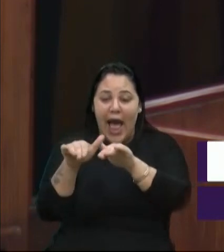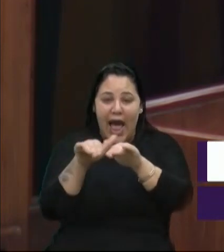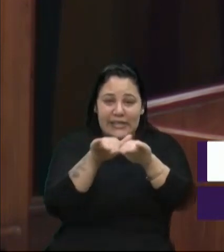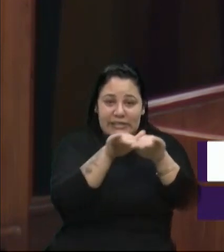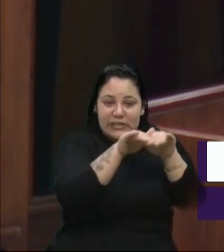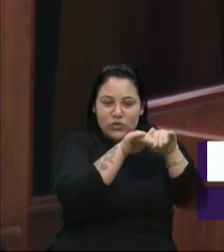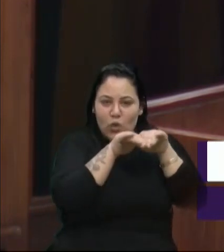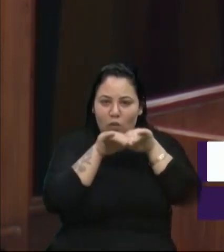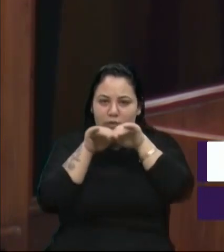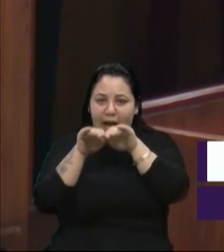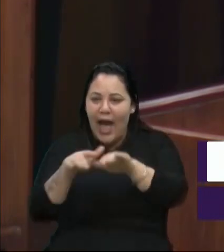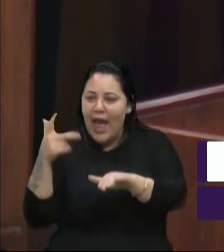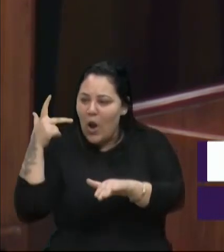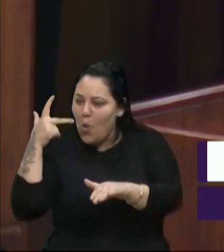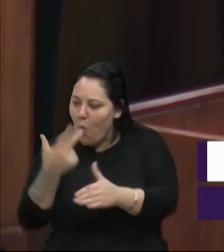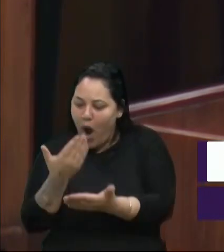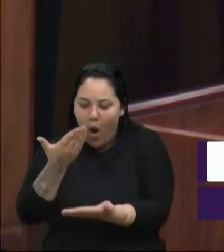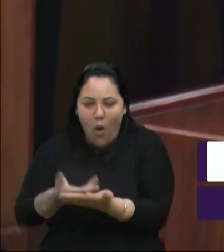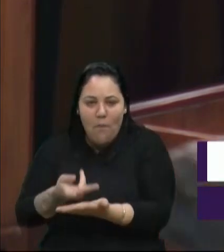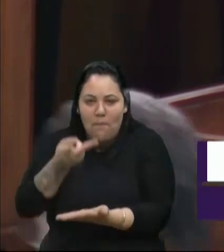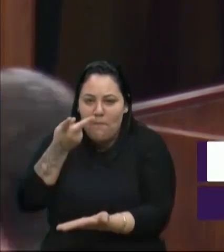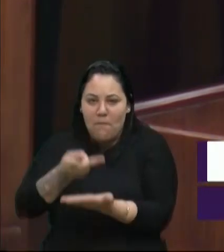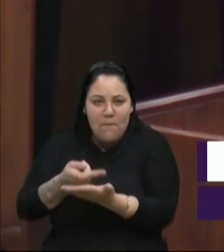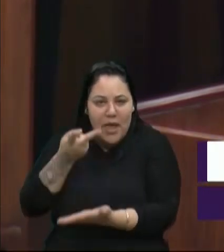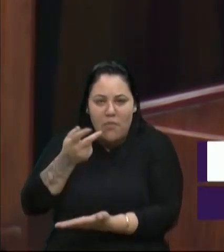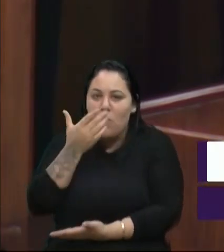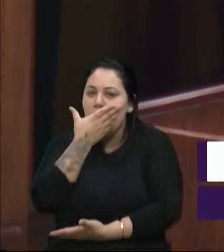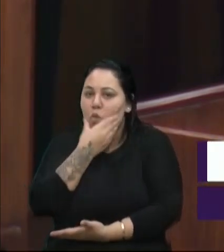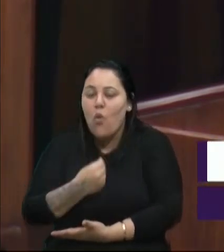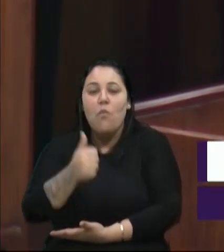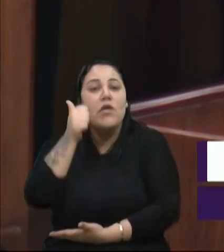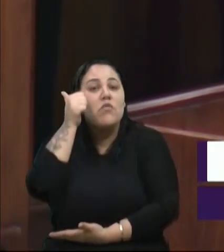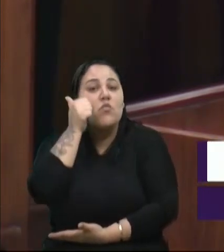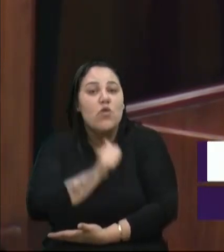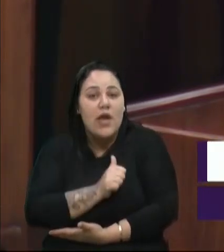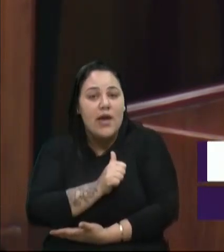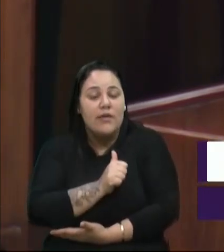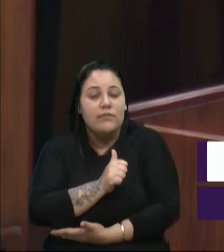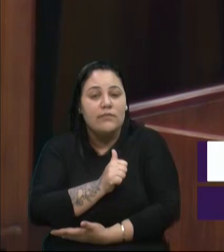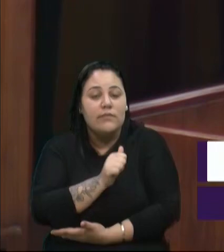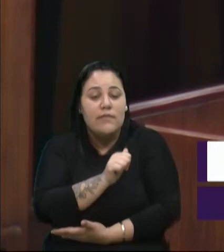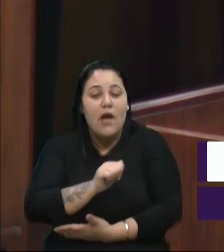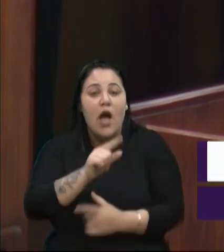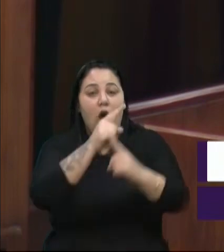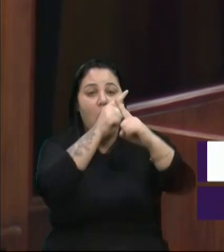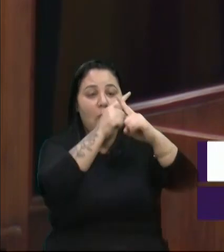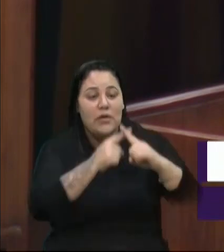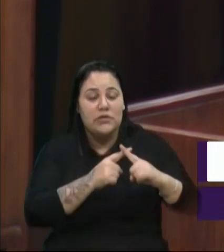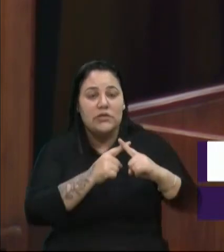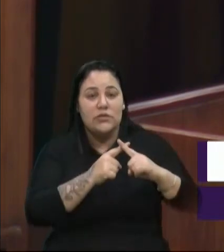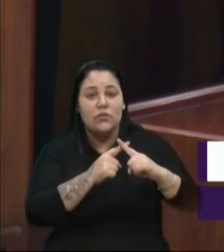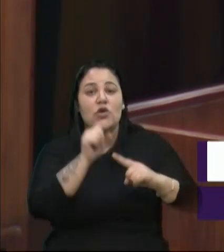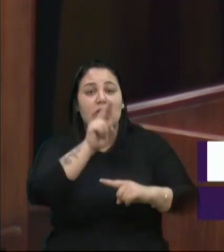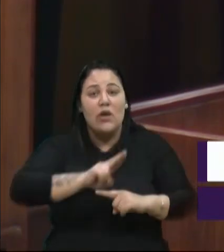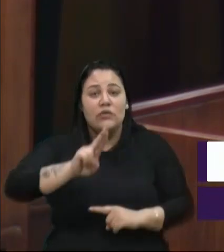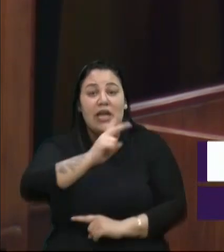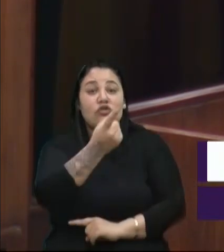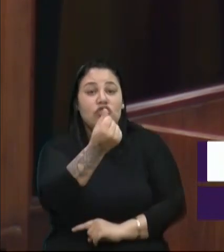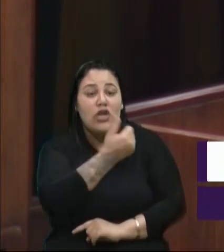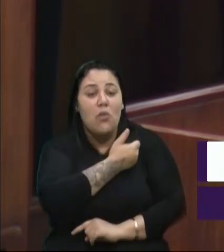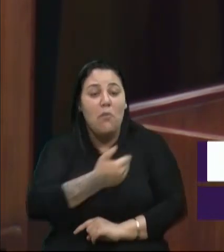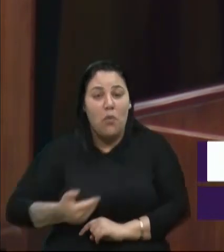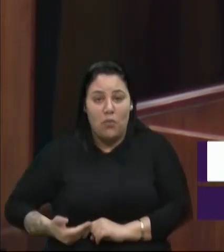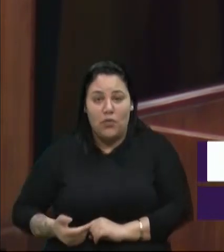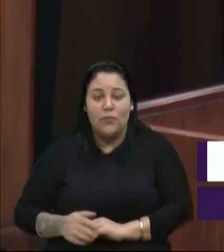nas premiações esportivas para atletas mulheres e homens em competições financiadas com recursos públicos.